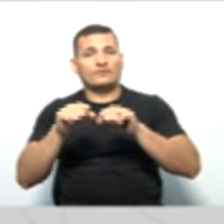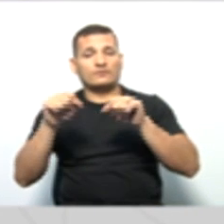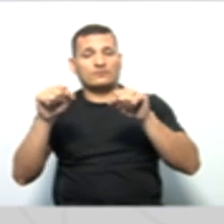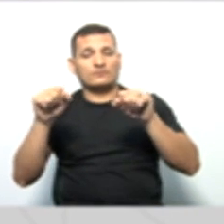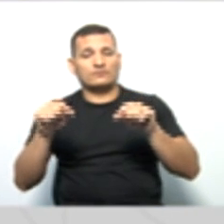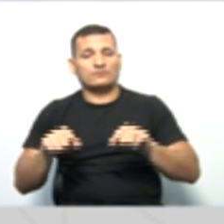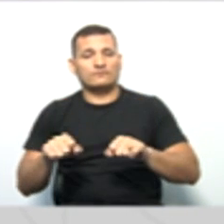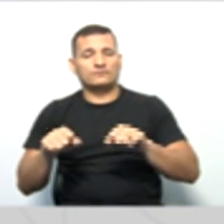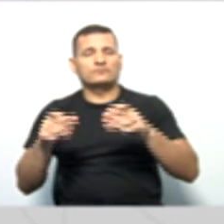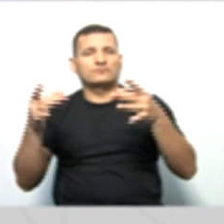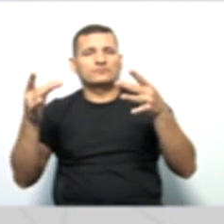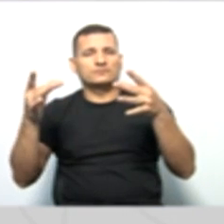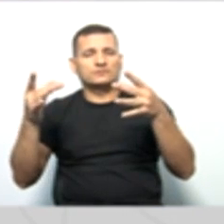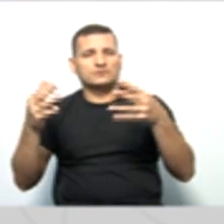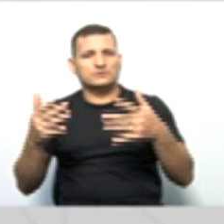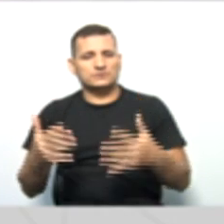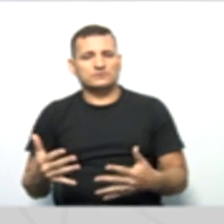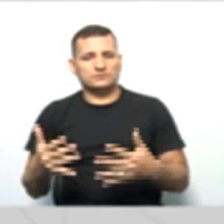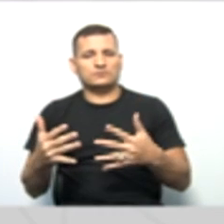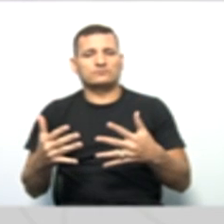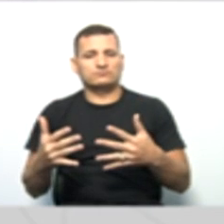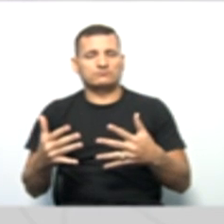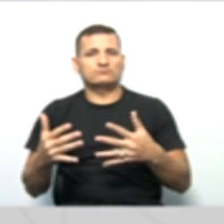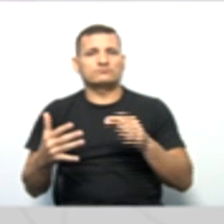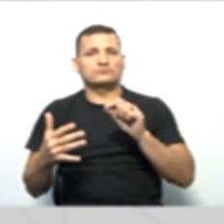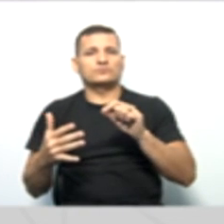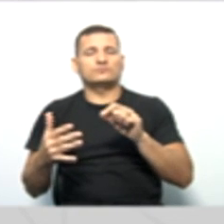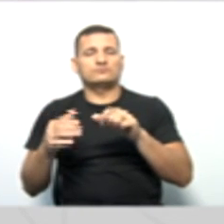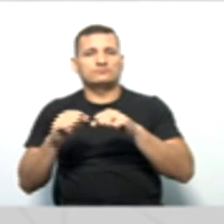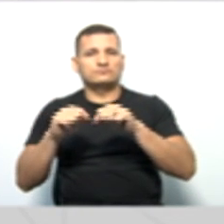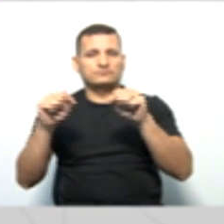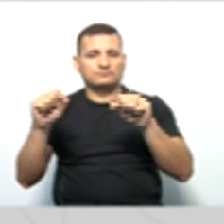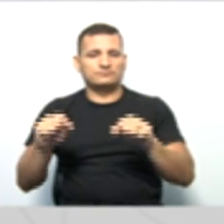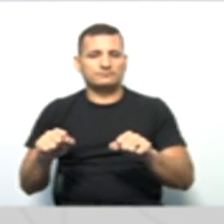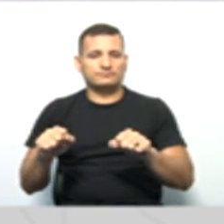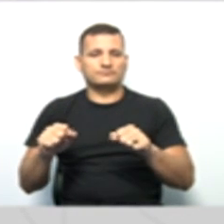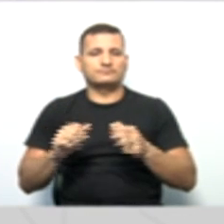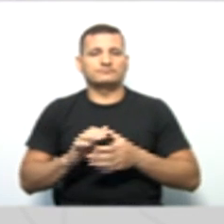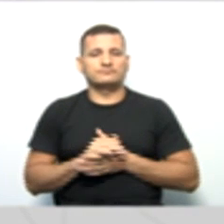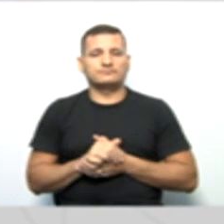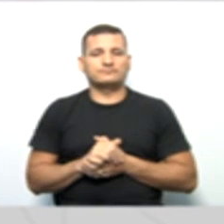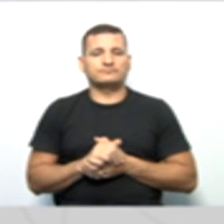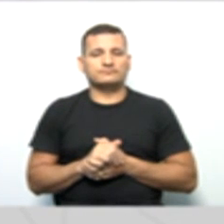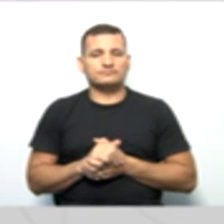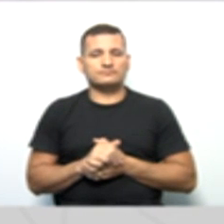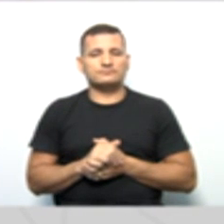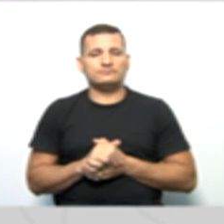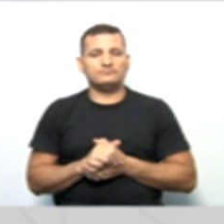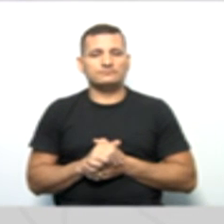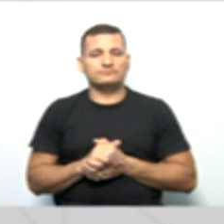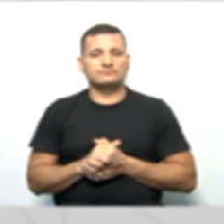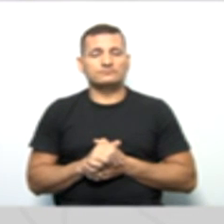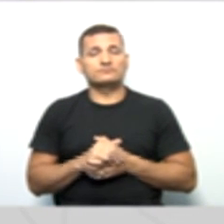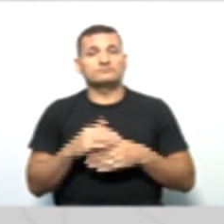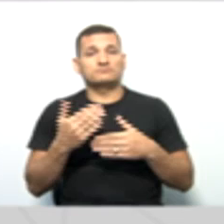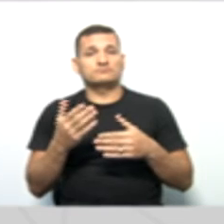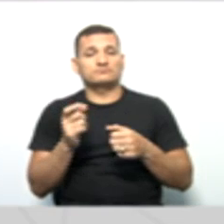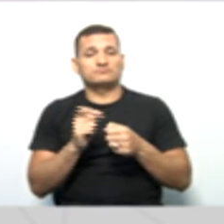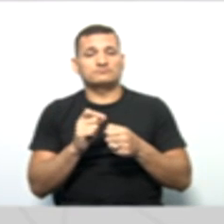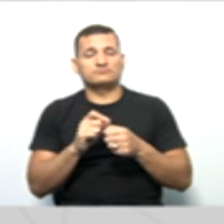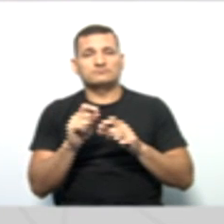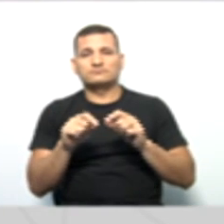descrição procedural dos componentes de software. Tá bom, gente? Então, o que eu vou fazer? Eu tenho o quê? Eu